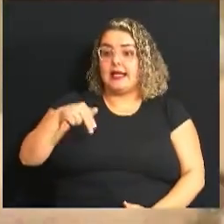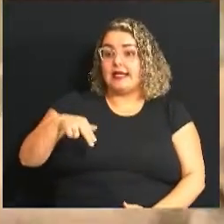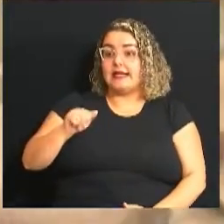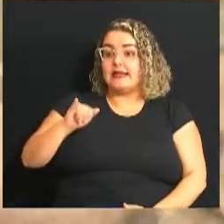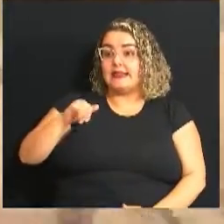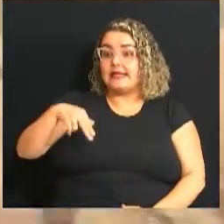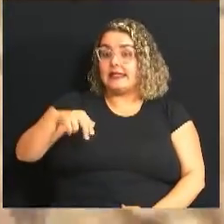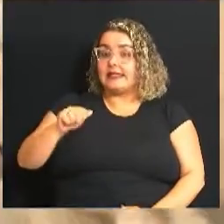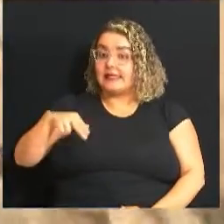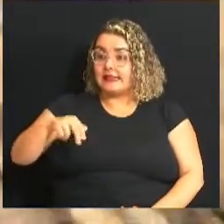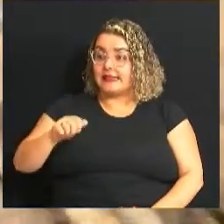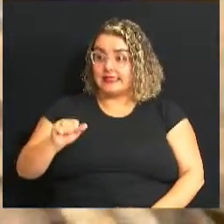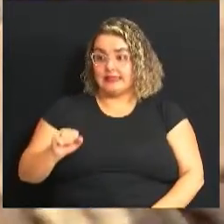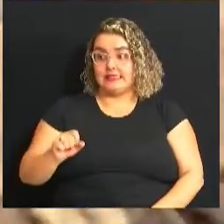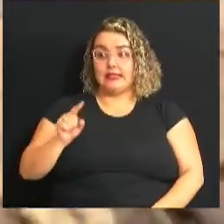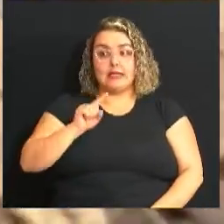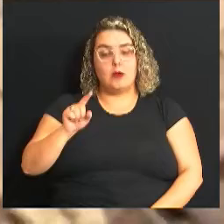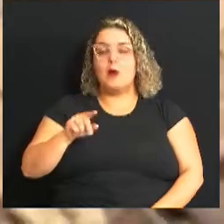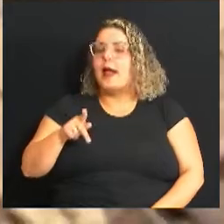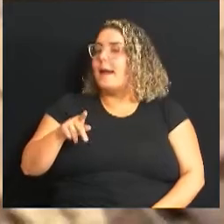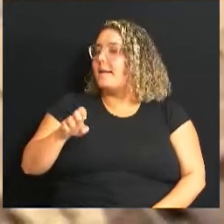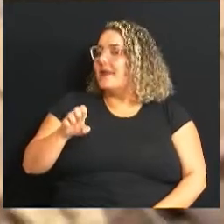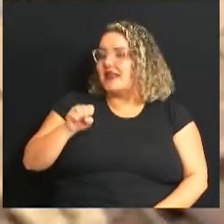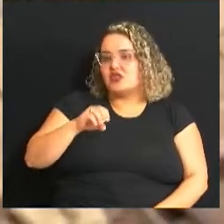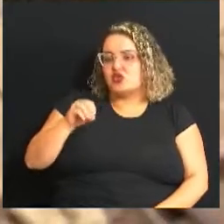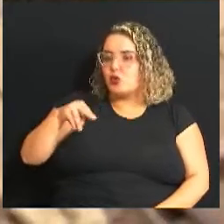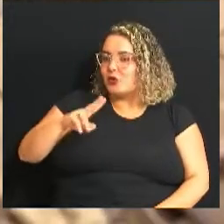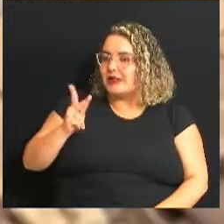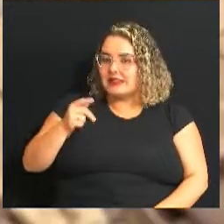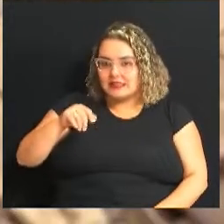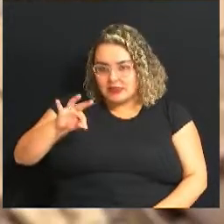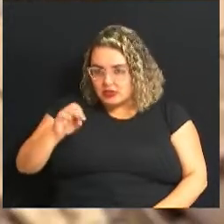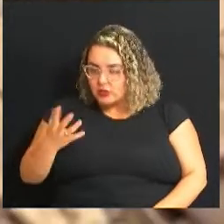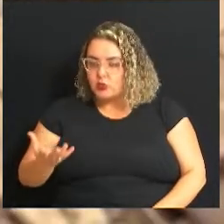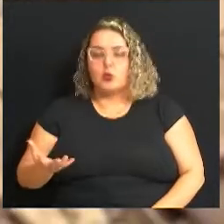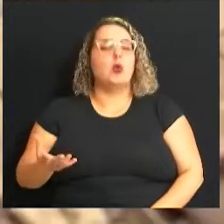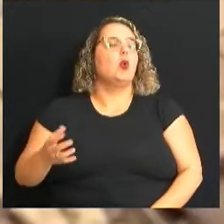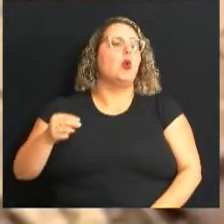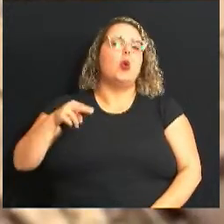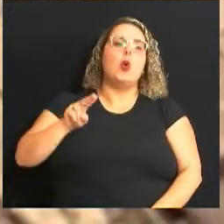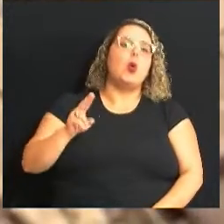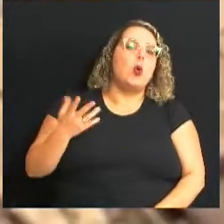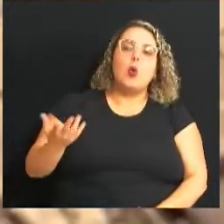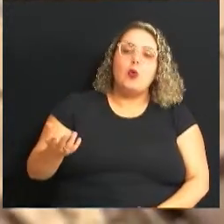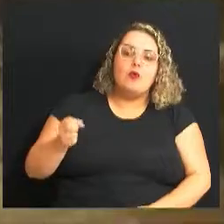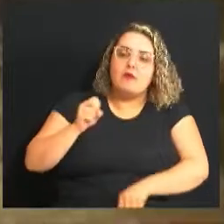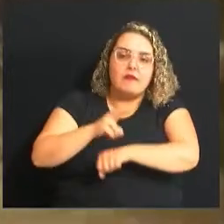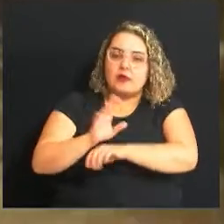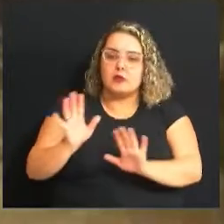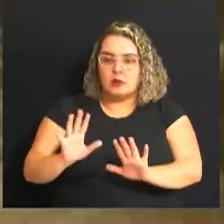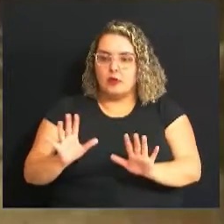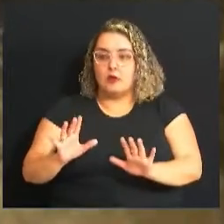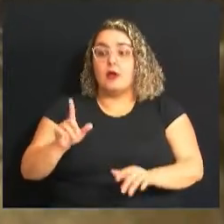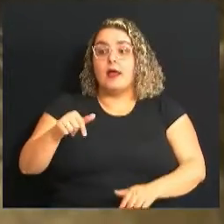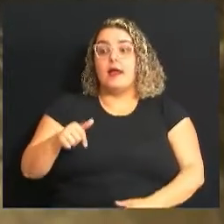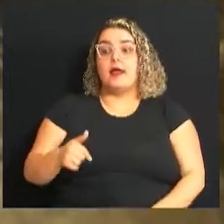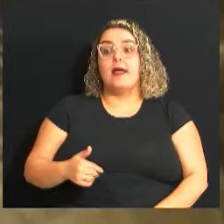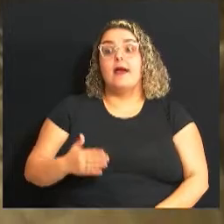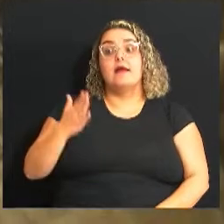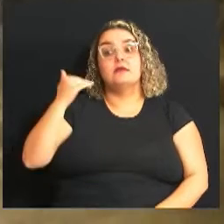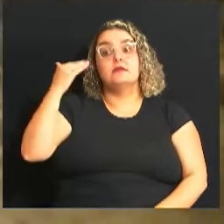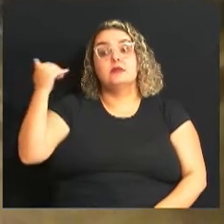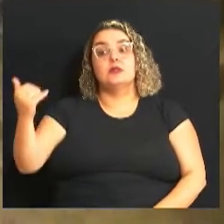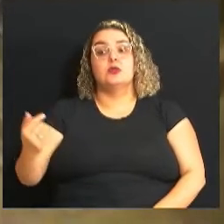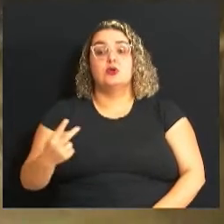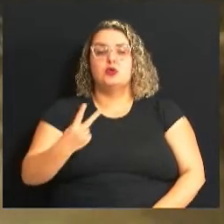é um bicho que não é peçonhento, não é perigoso, mas é super famoso. Por que ele é famoso? Ele fica com quase 3 metros de comprimento, 2